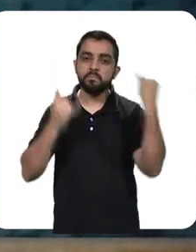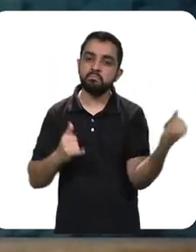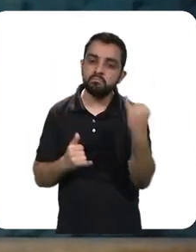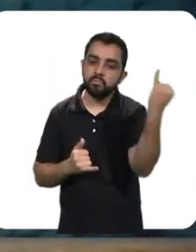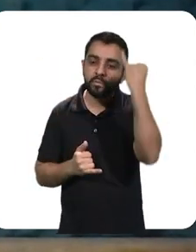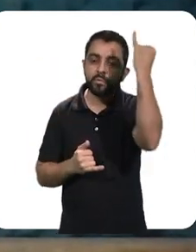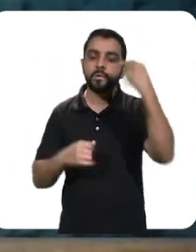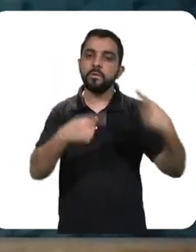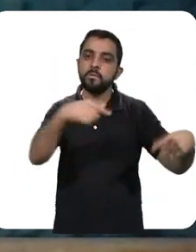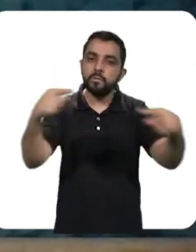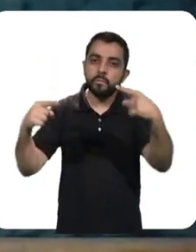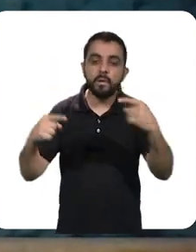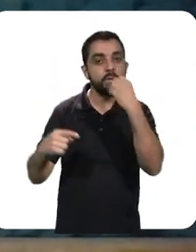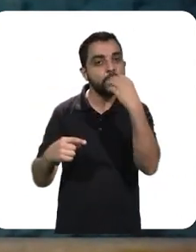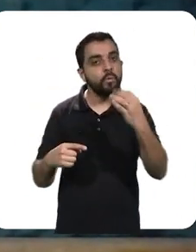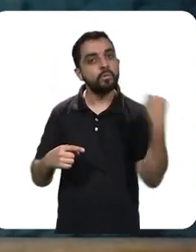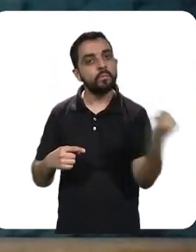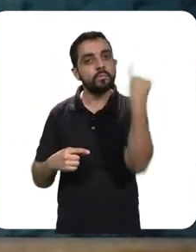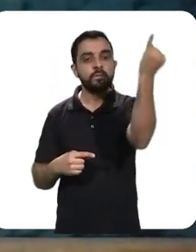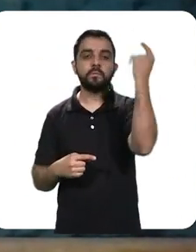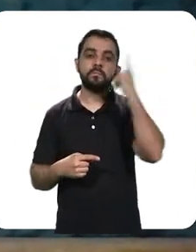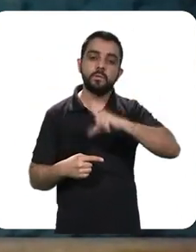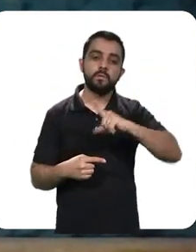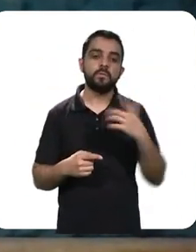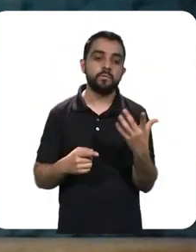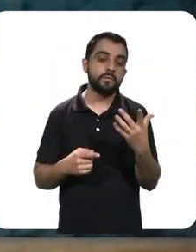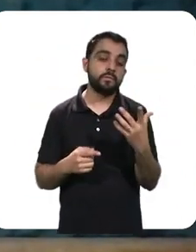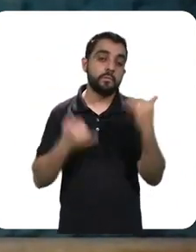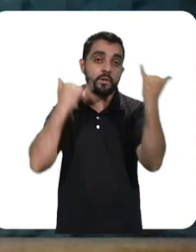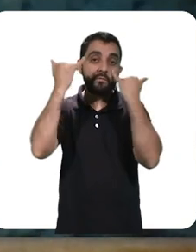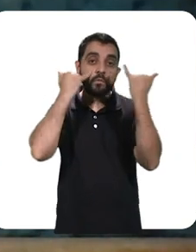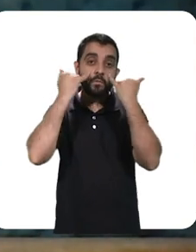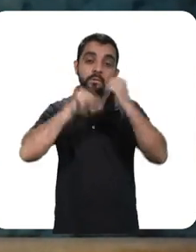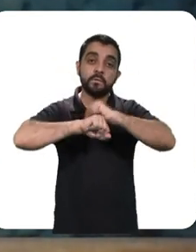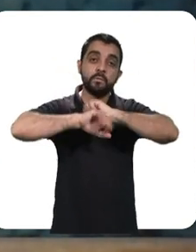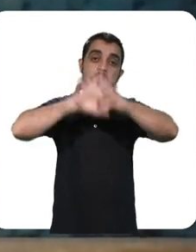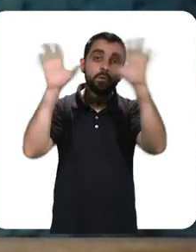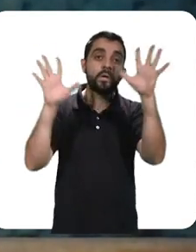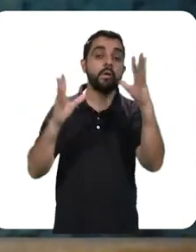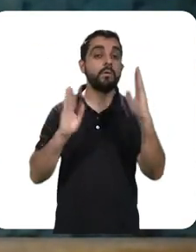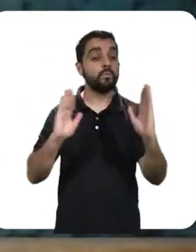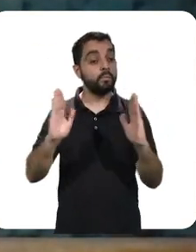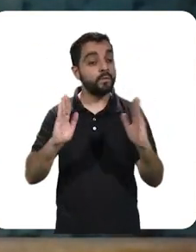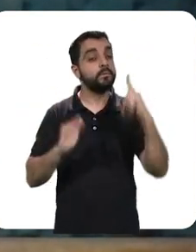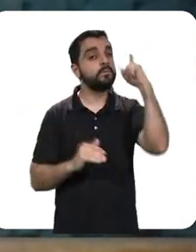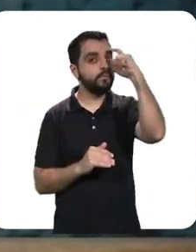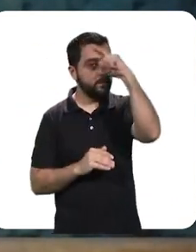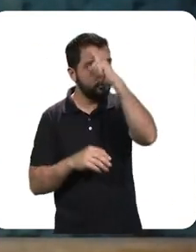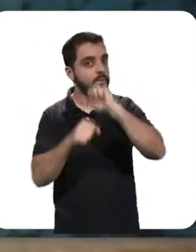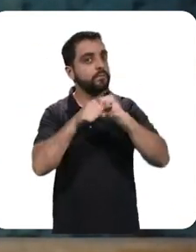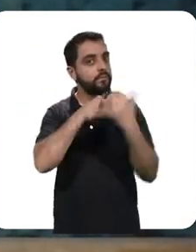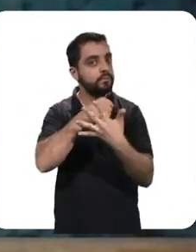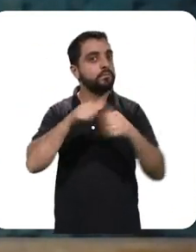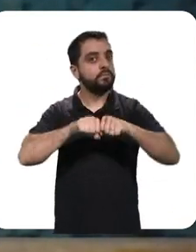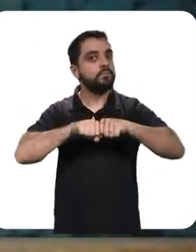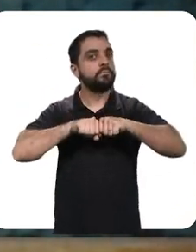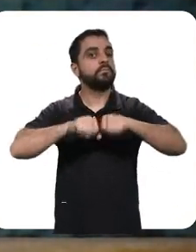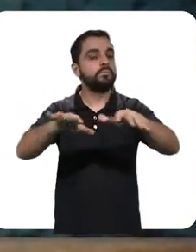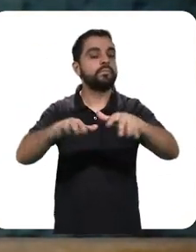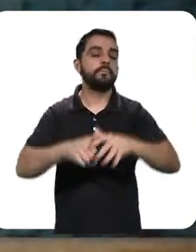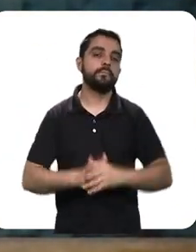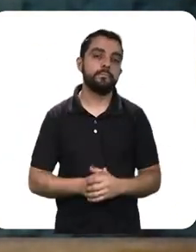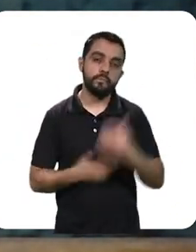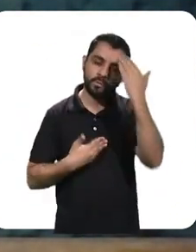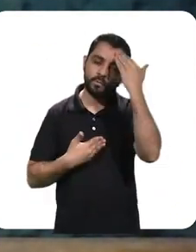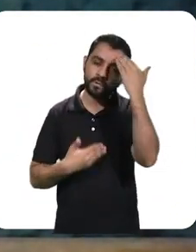as informações trazidas aqui. Acho que esse debate contribuiu bastante para a gente se informar um pouco mais sobre esse difícil momento que é a